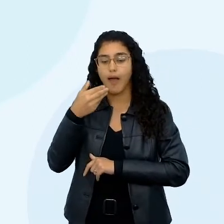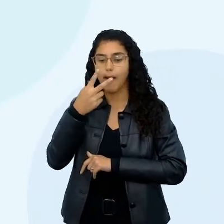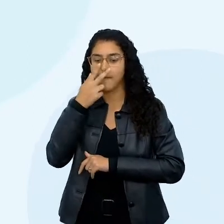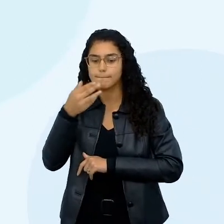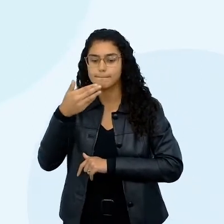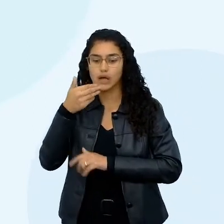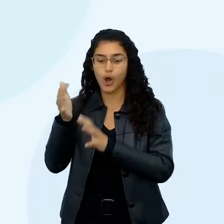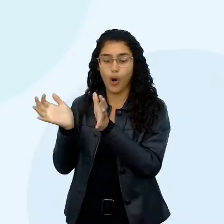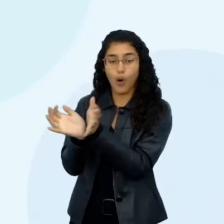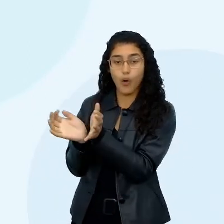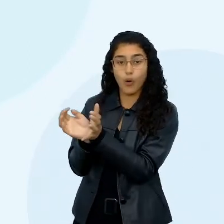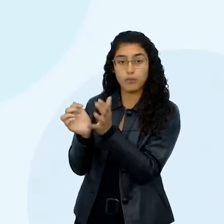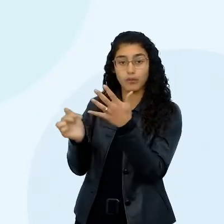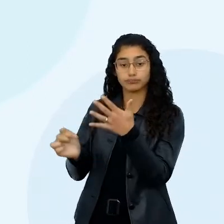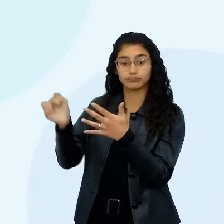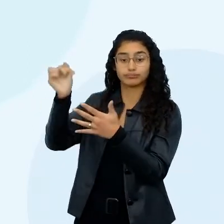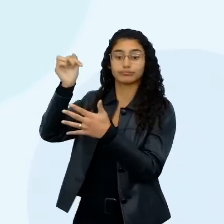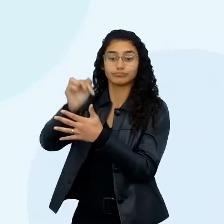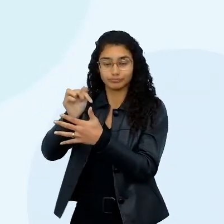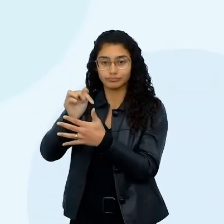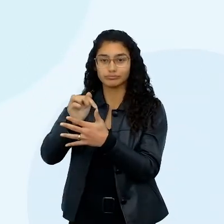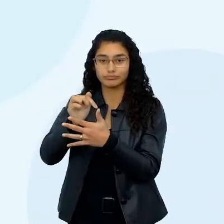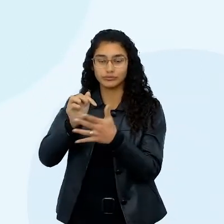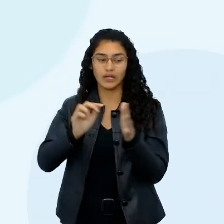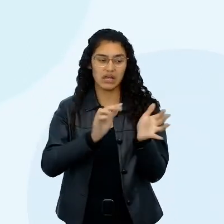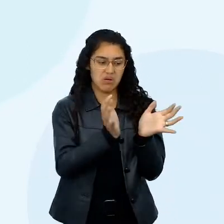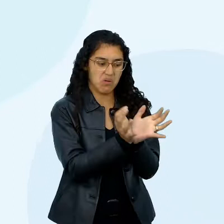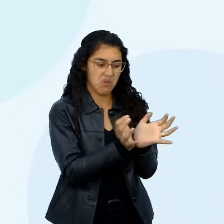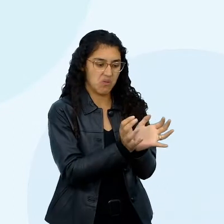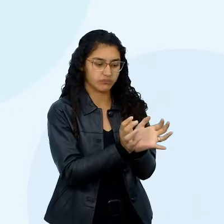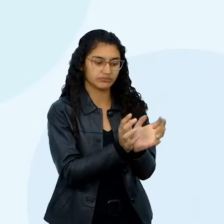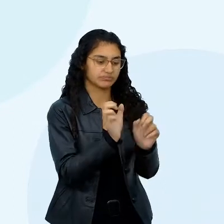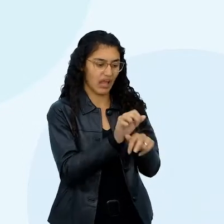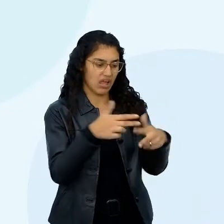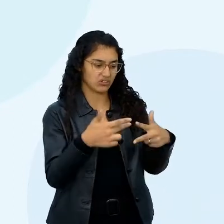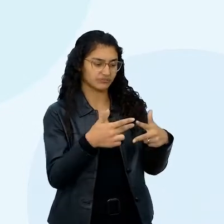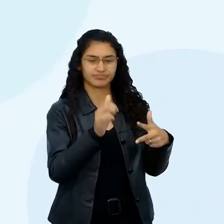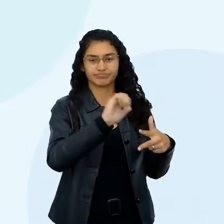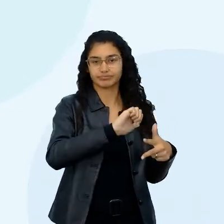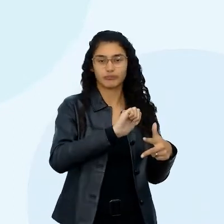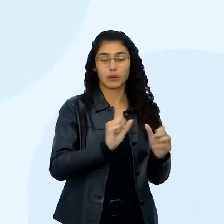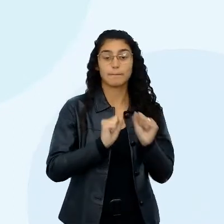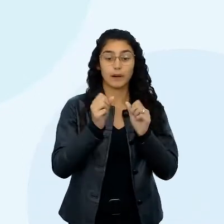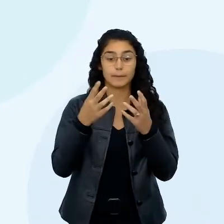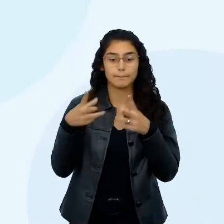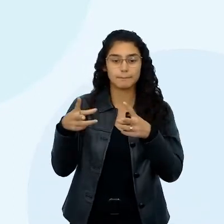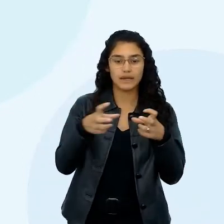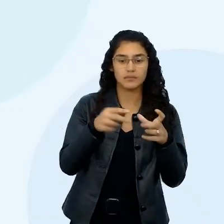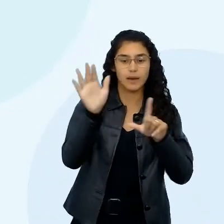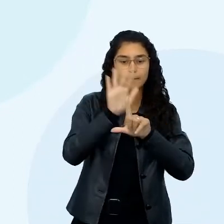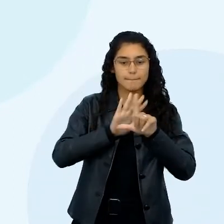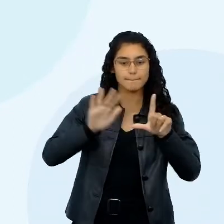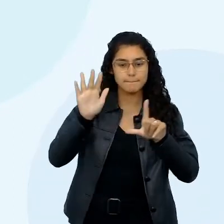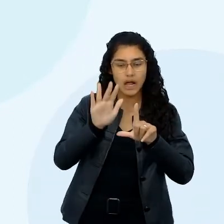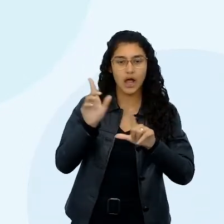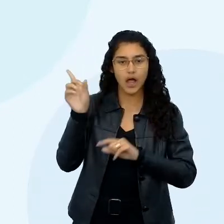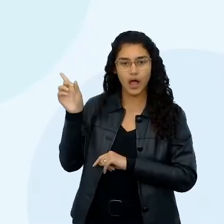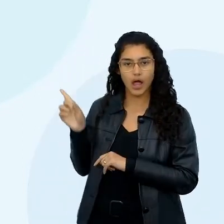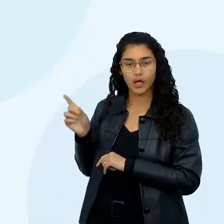grupos étnicos em detrimento de outros. Então vamos atentar aí, né? Vocês podem ver uma imagem de uma